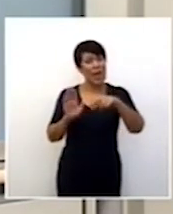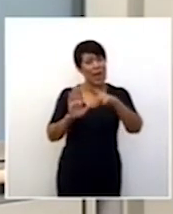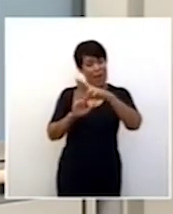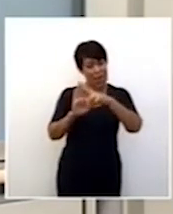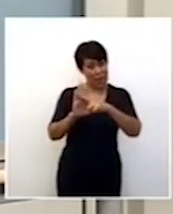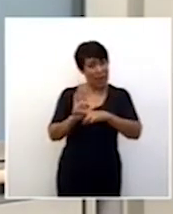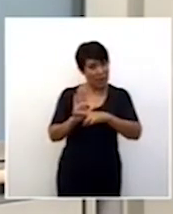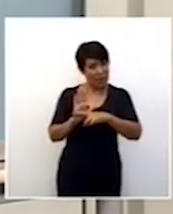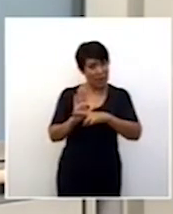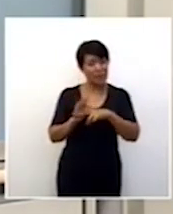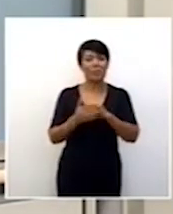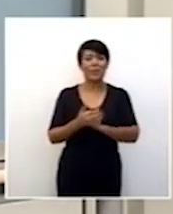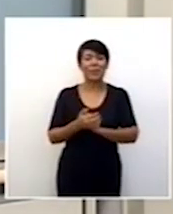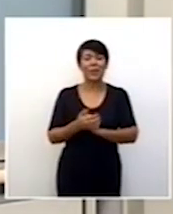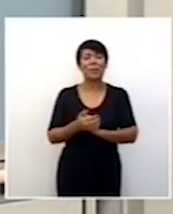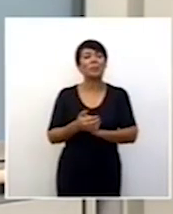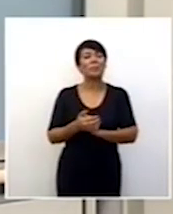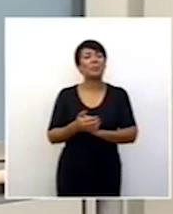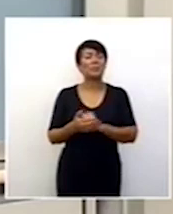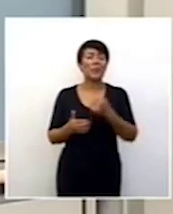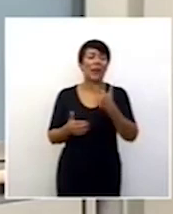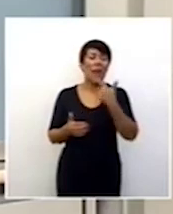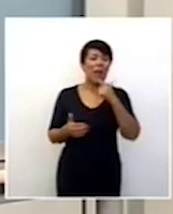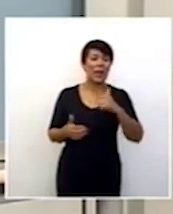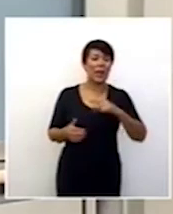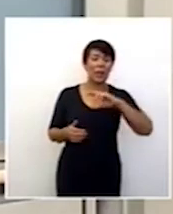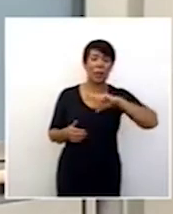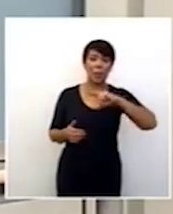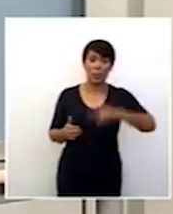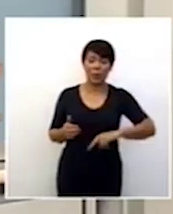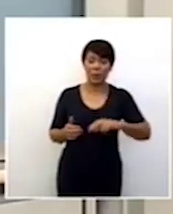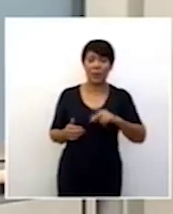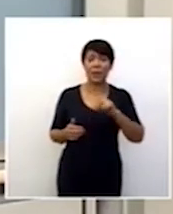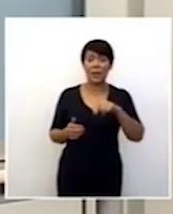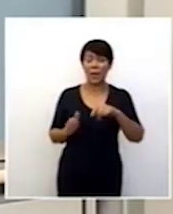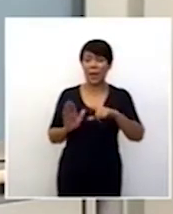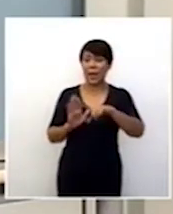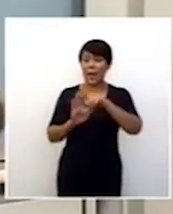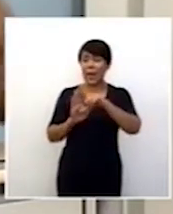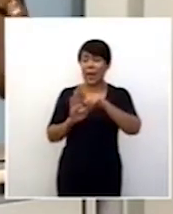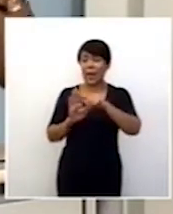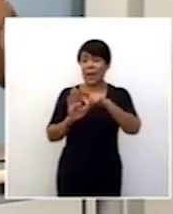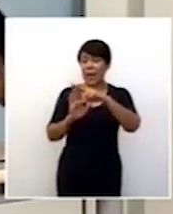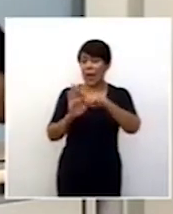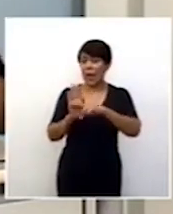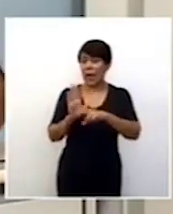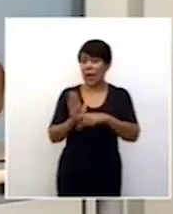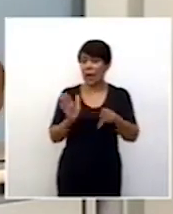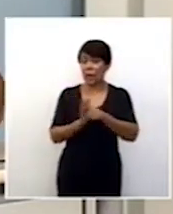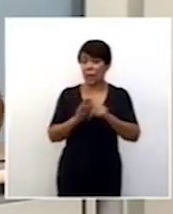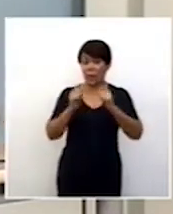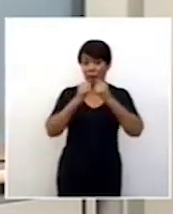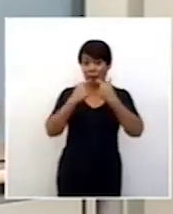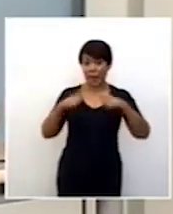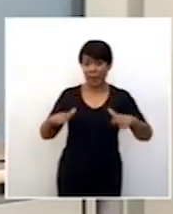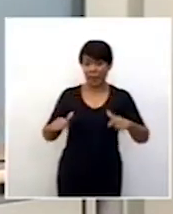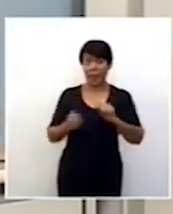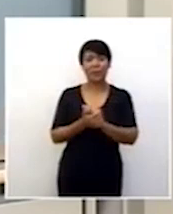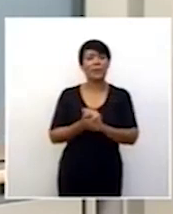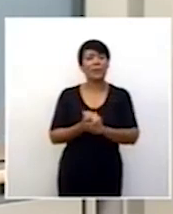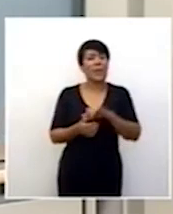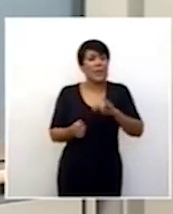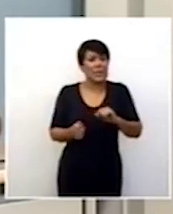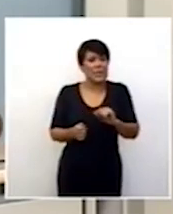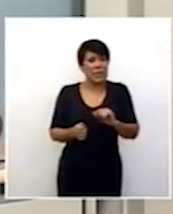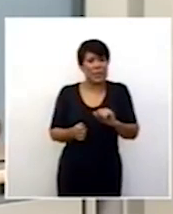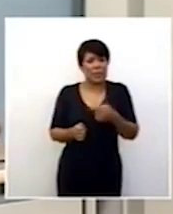E falando de língua portuguesa, a gente diz sobre regras gramaticais. Então, fazer o uso consciente e